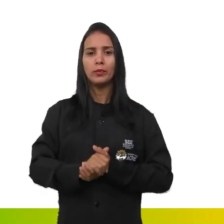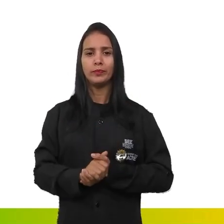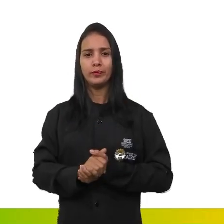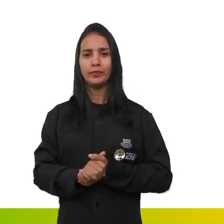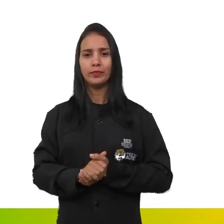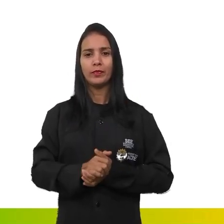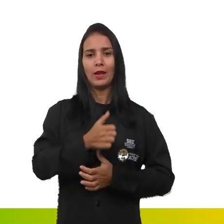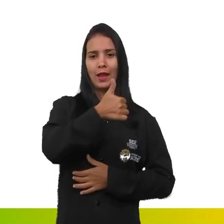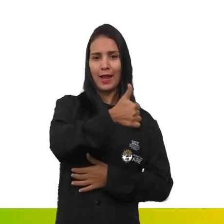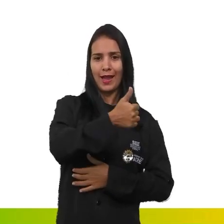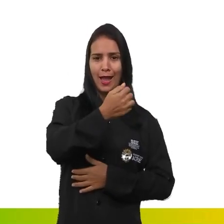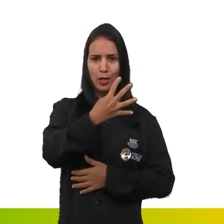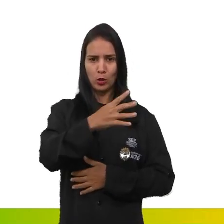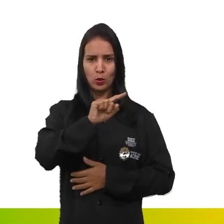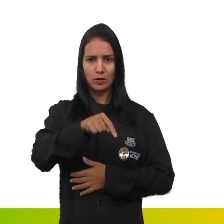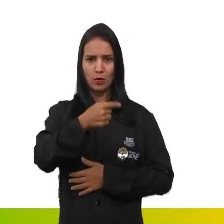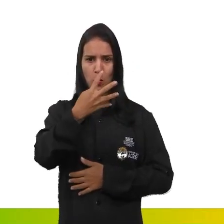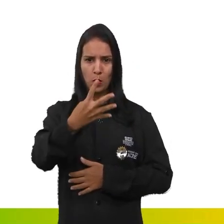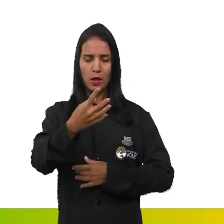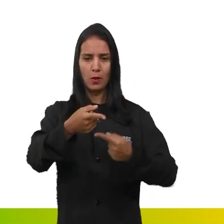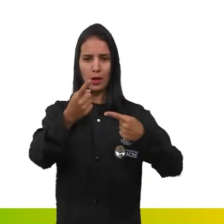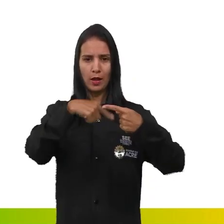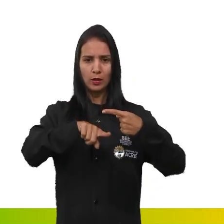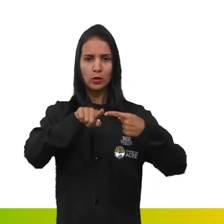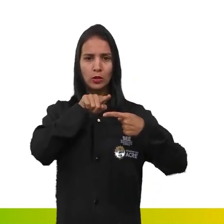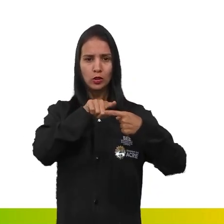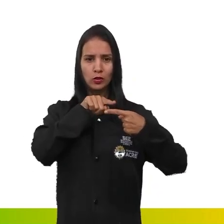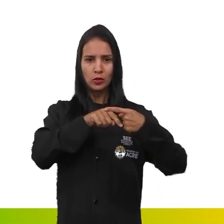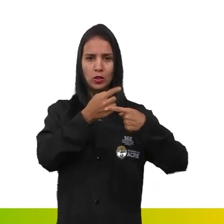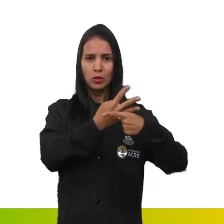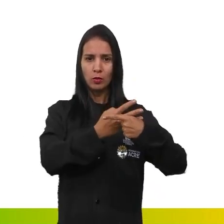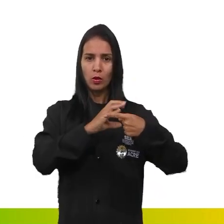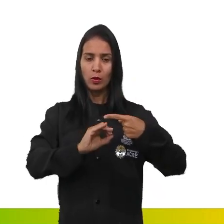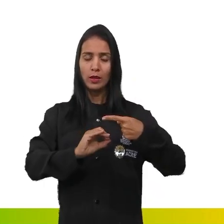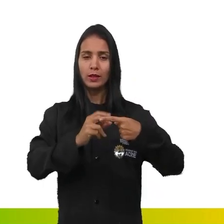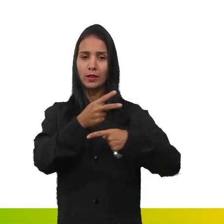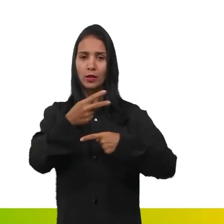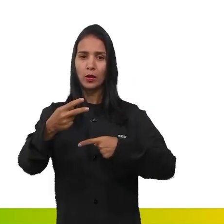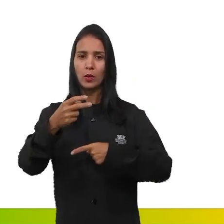14,4 e divide por 40. Quando você fizer isso, você vai obter